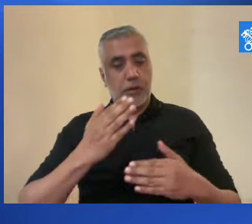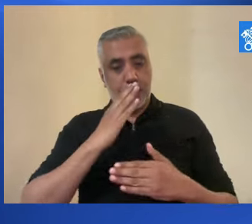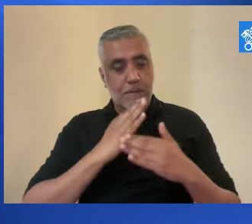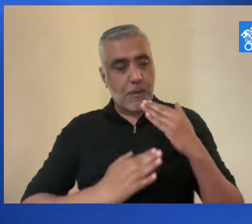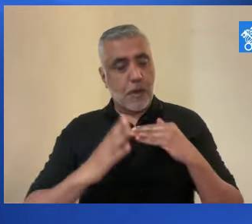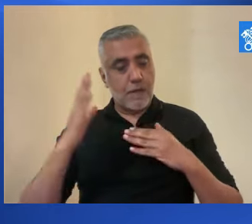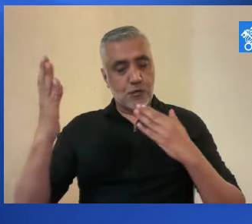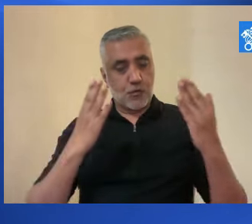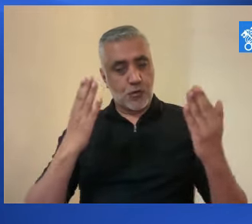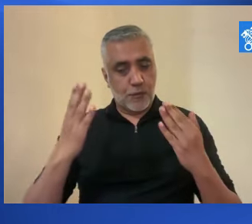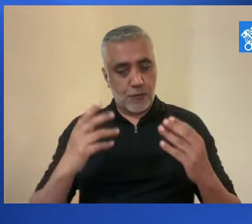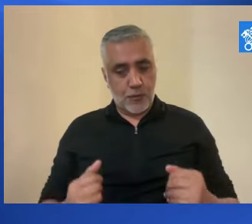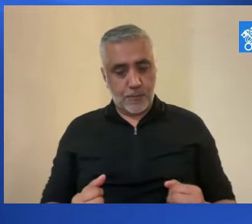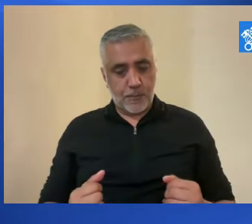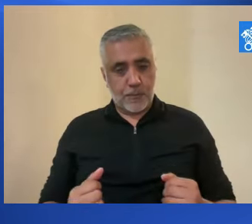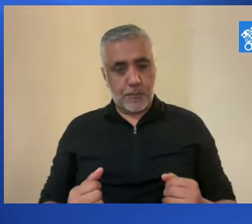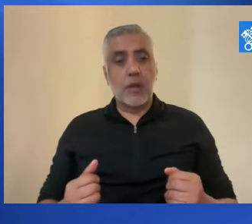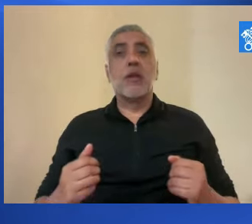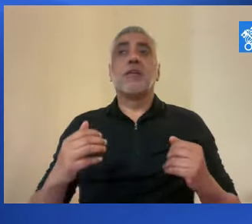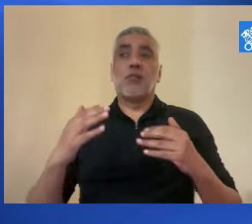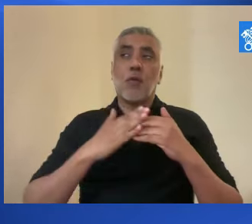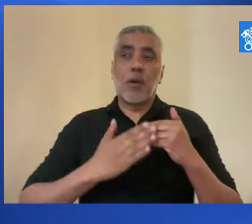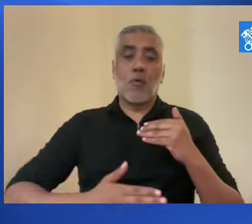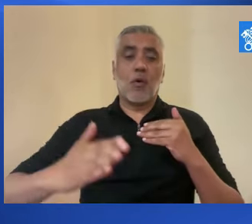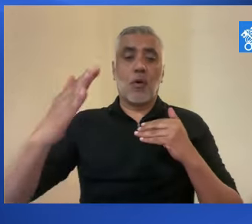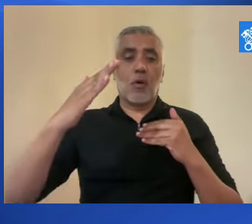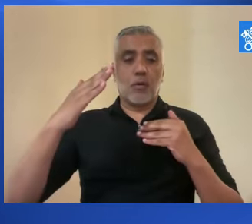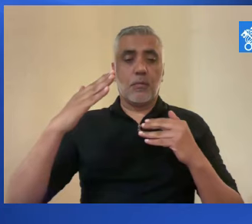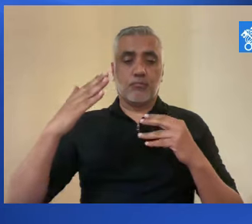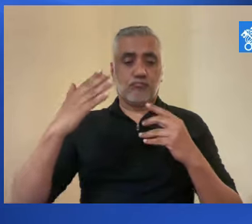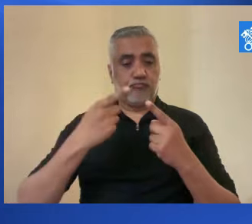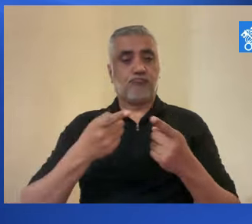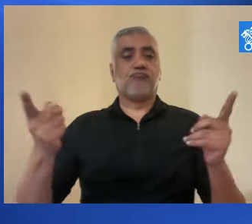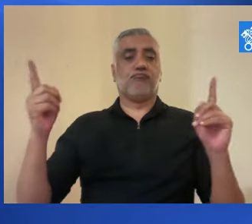adelante, todas las generaciones me llamarán feliz».